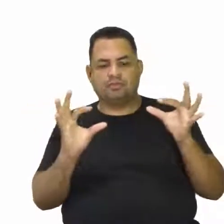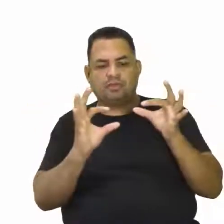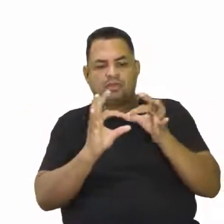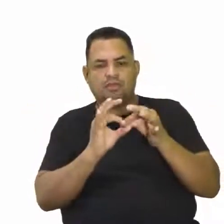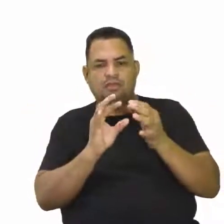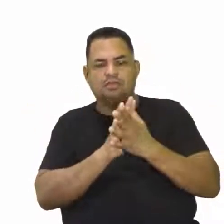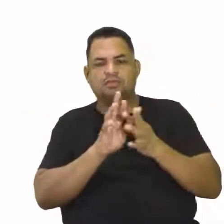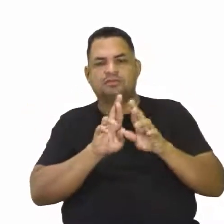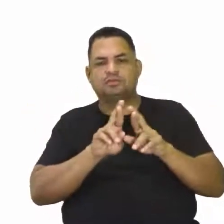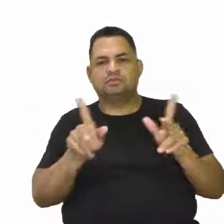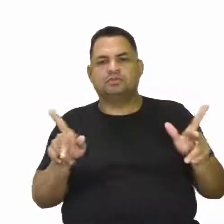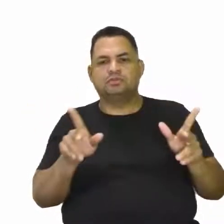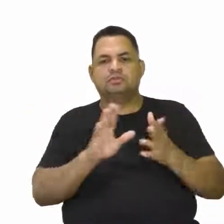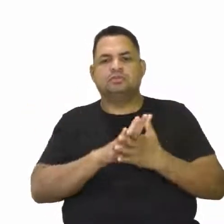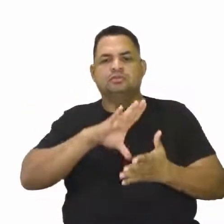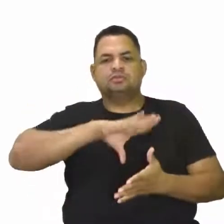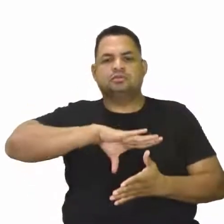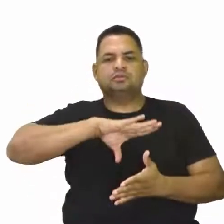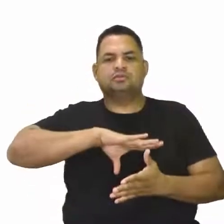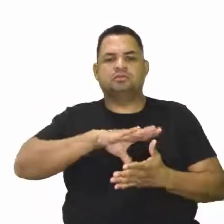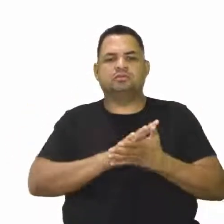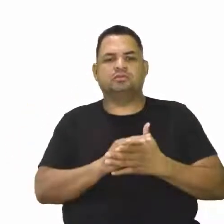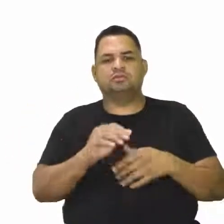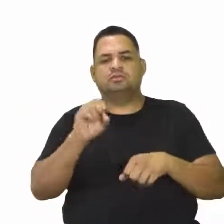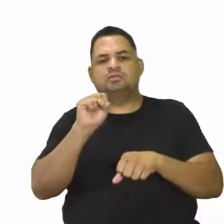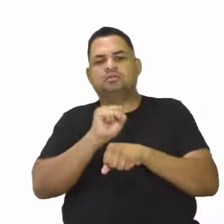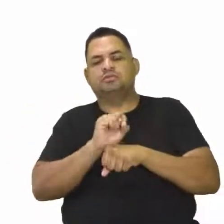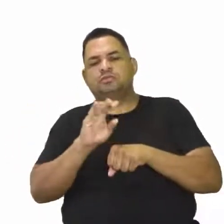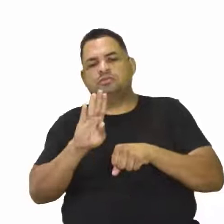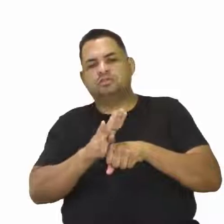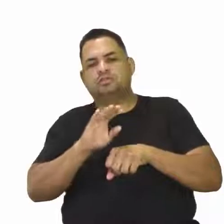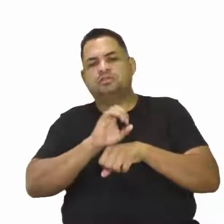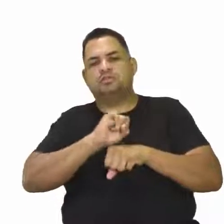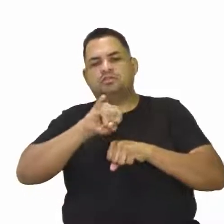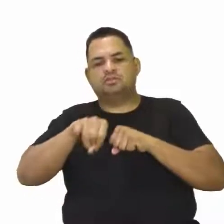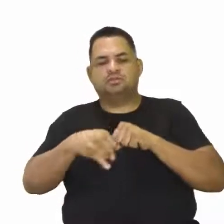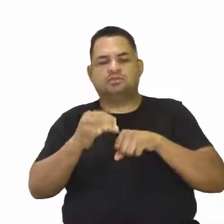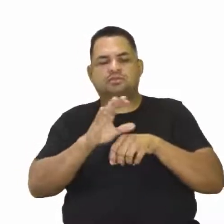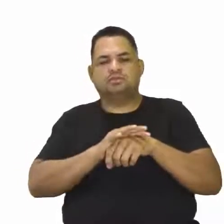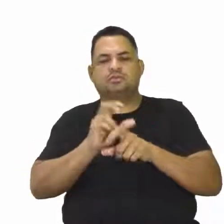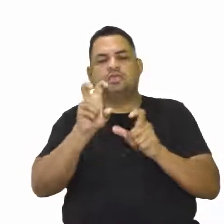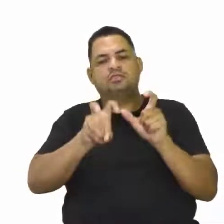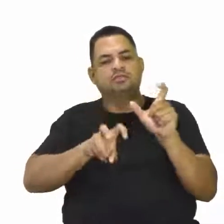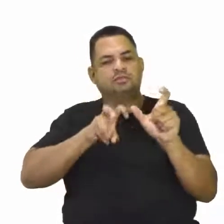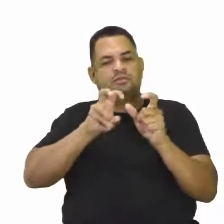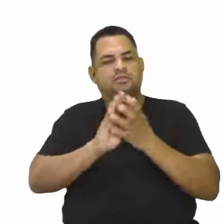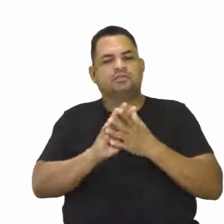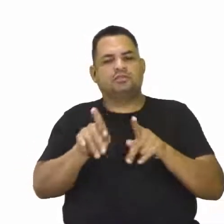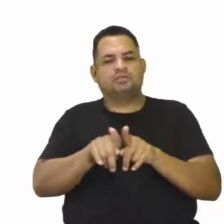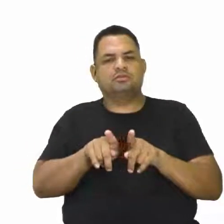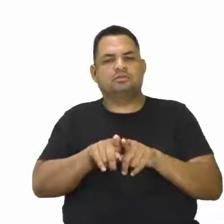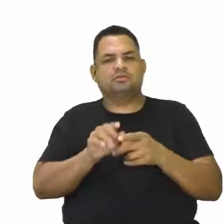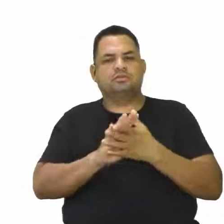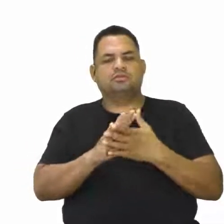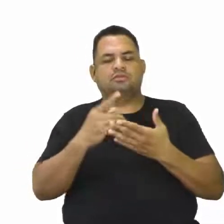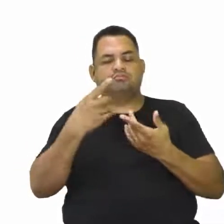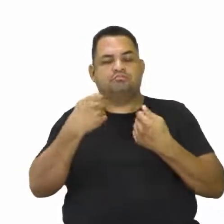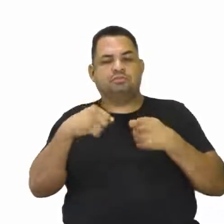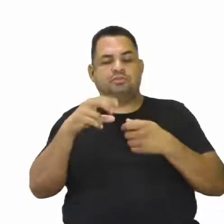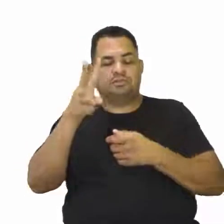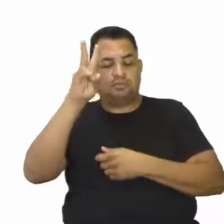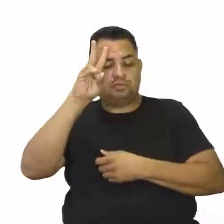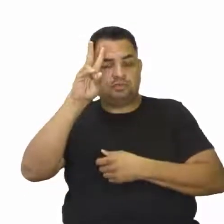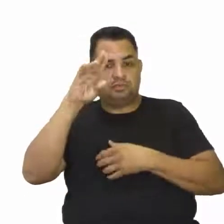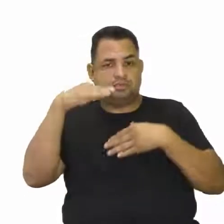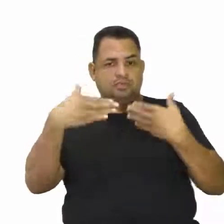vão ser divididas, como no português, em substantivas, adjetivas e adverbiais. Então, você só tem que lembrar